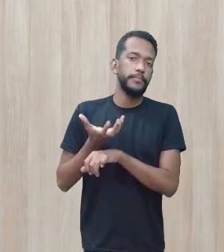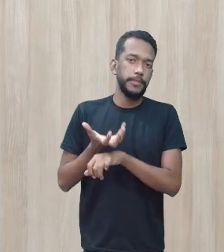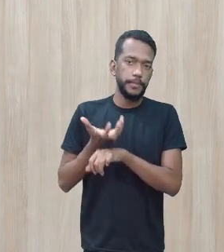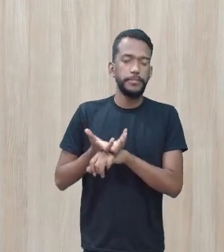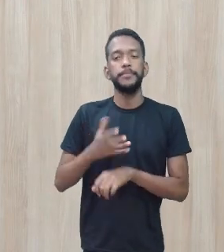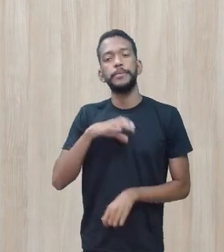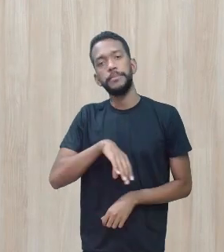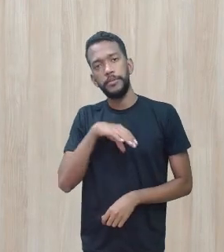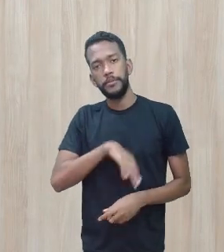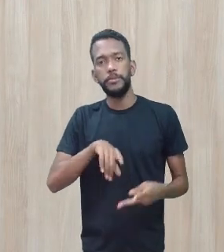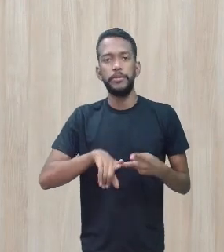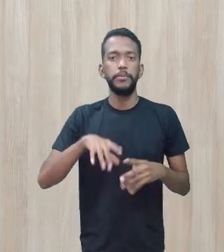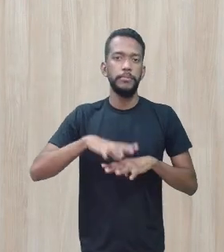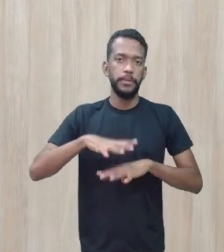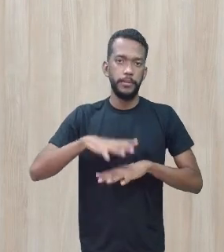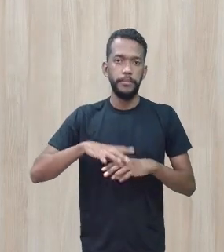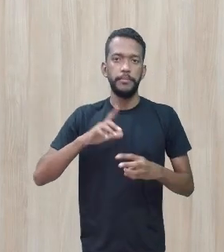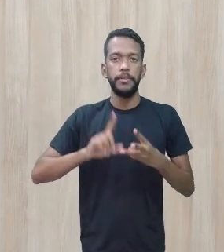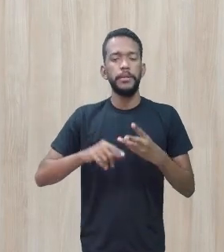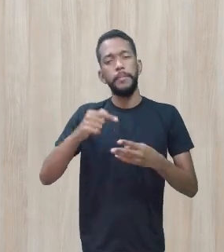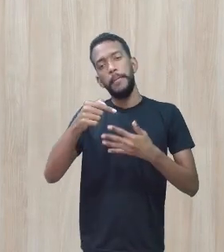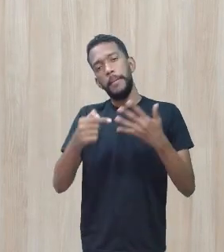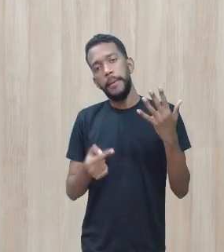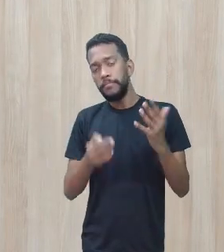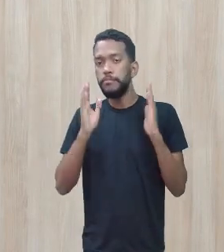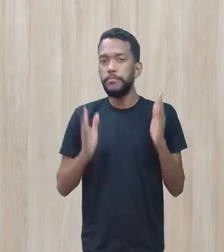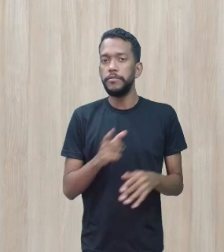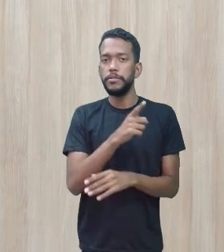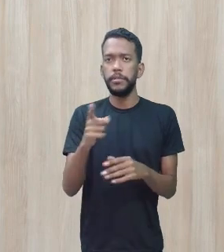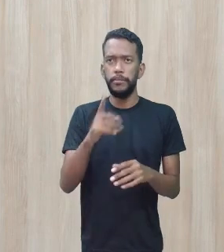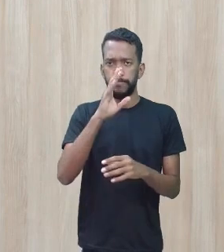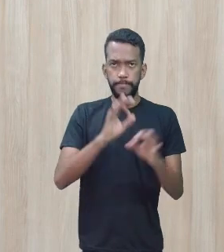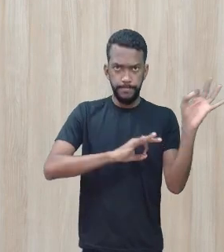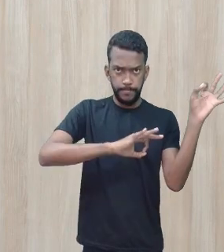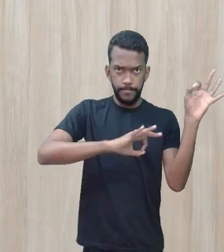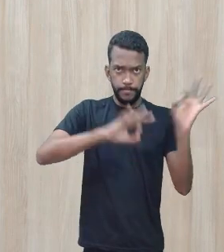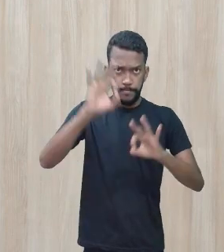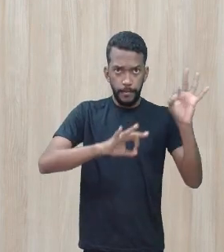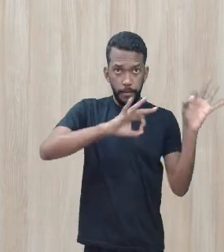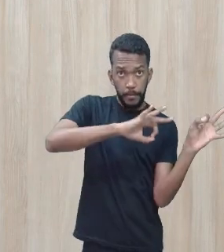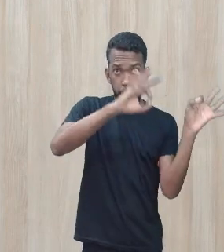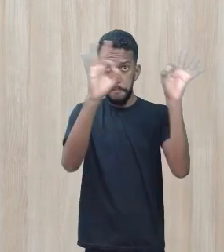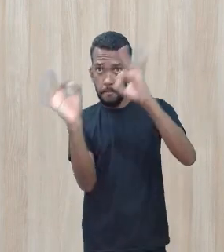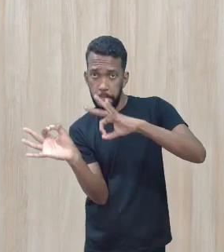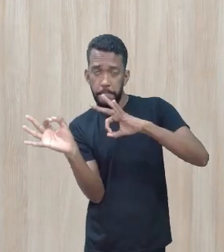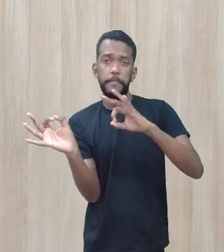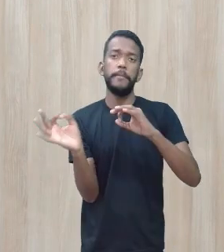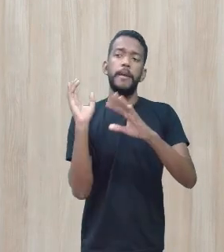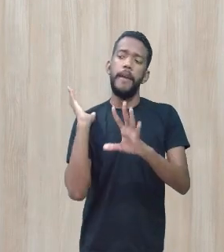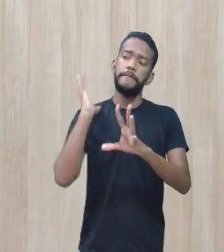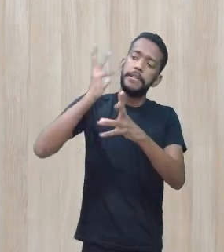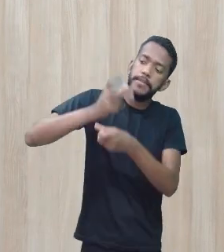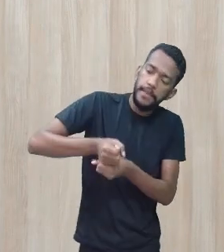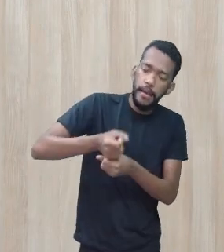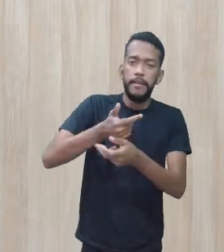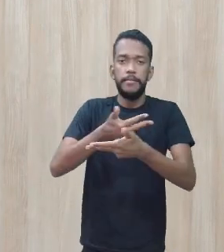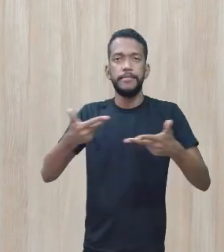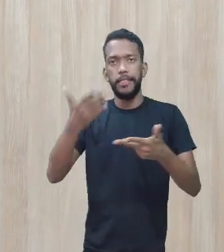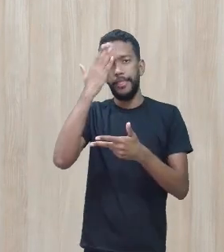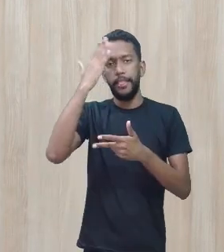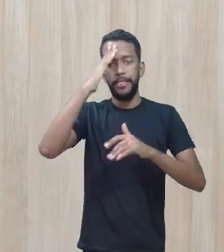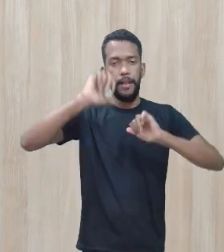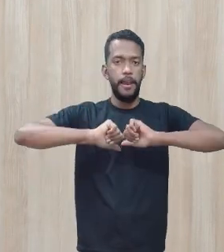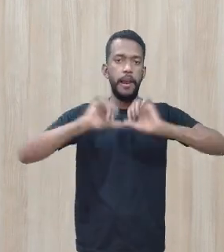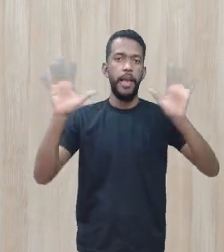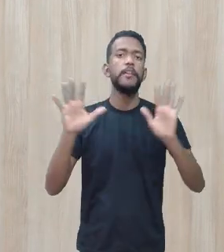matemática, então você organiza onde é que você precisa rever, onde é que você precisa revisar, para você conseguir entender melhor os conteúdos, caso